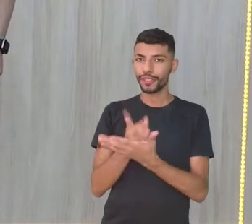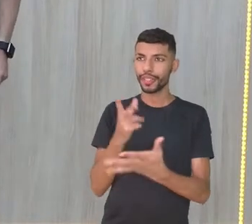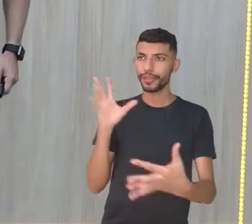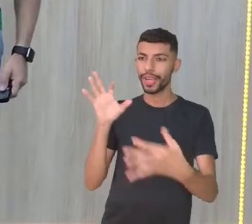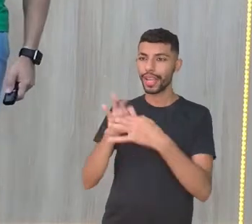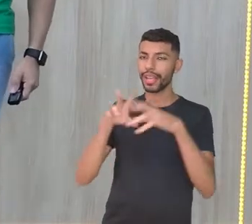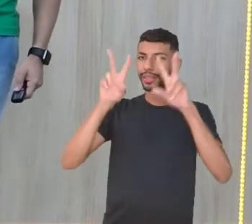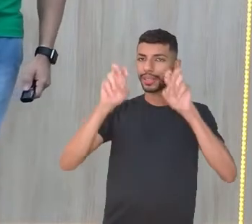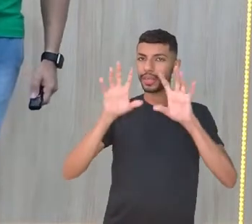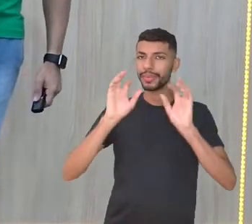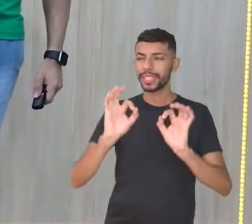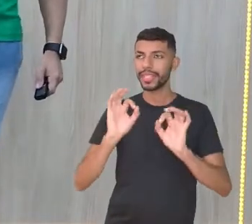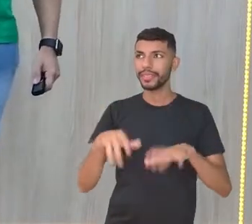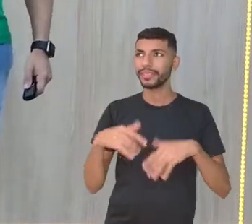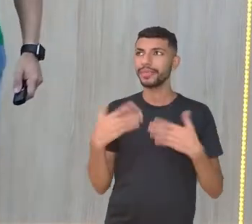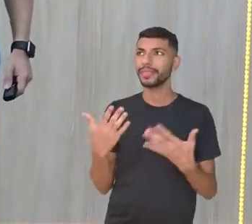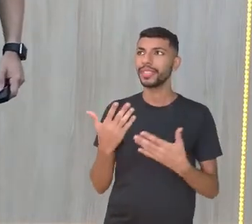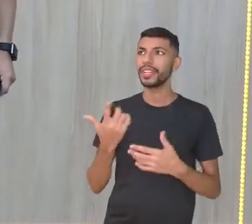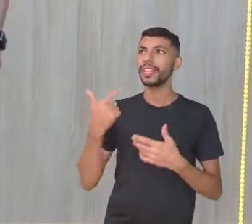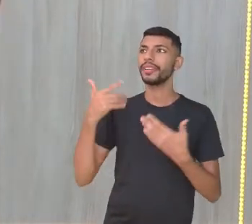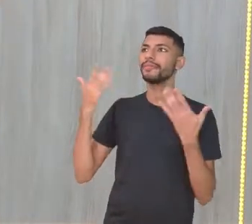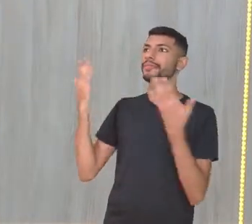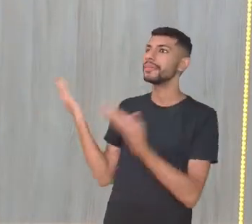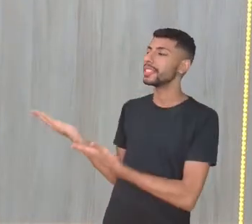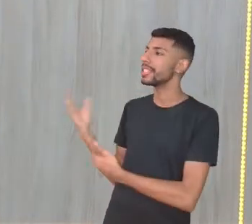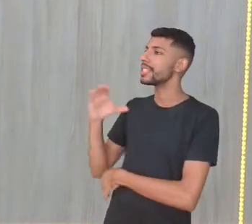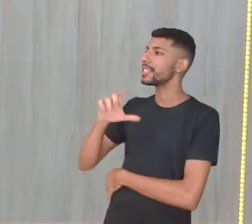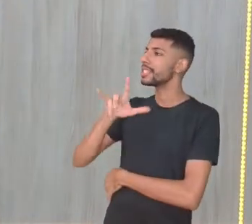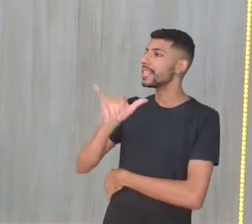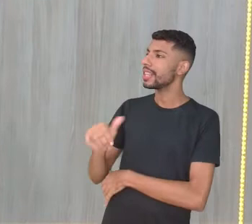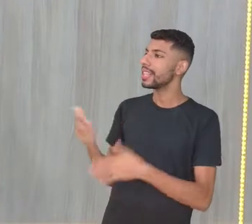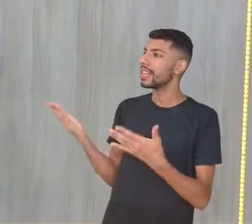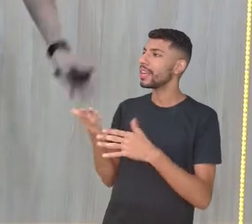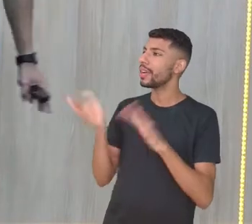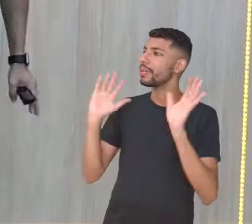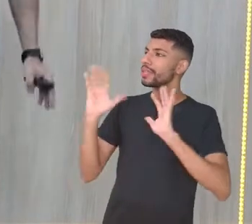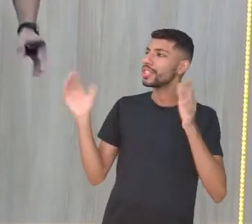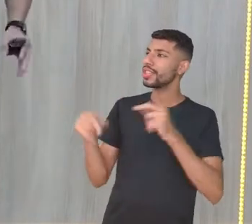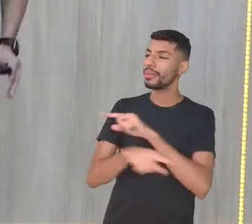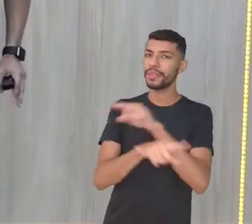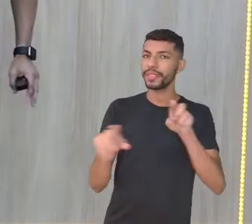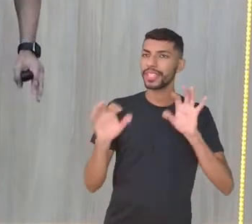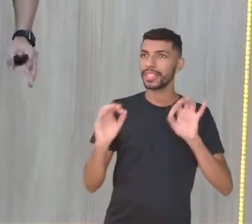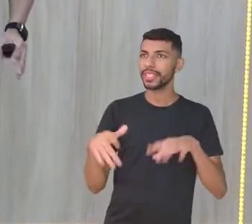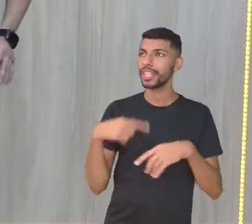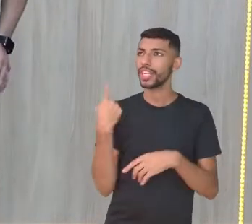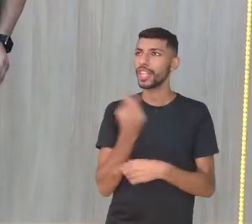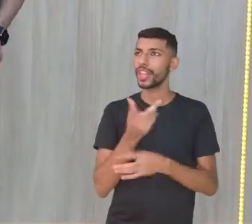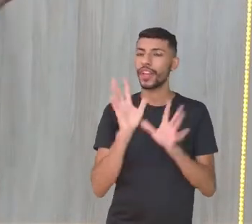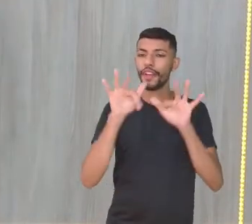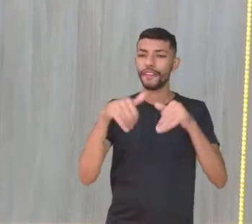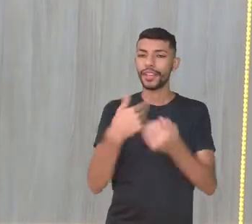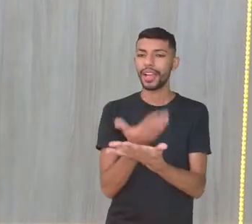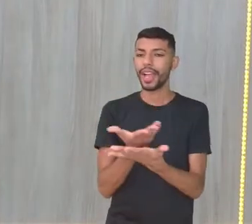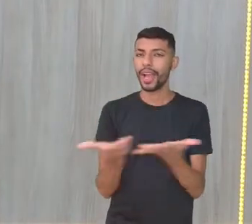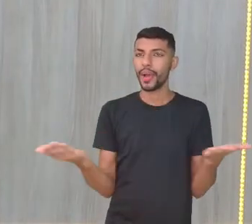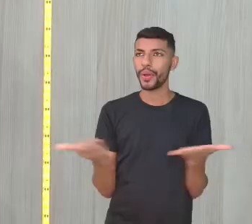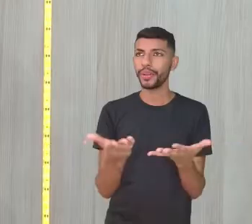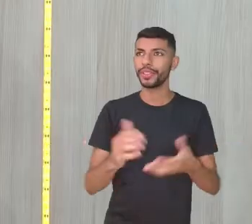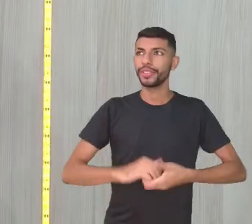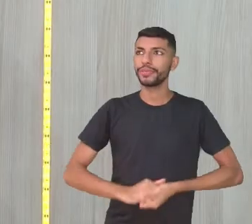a essa temática, tá bom? Vou passar a palavrinha aqui para a Celi, para ela se despedir de vocês e a gente encerrar a nossa aula de